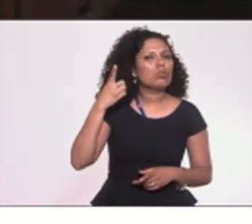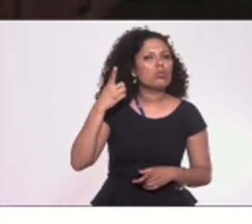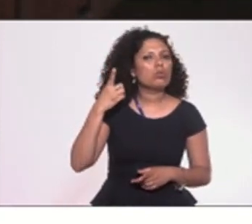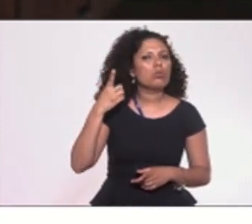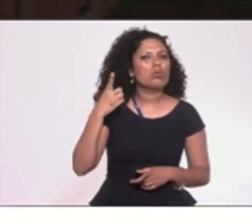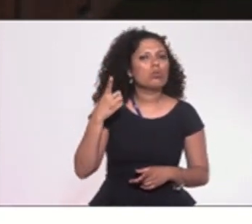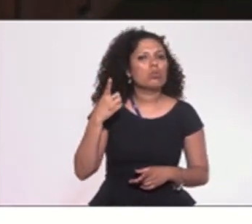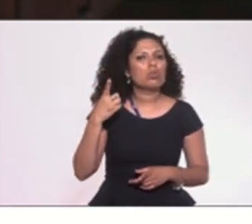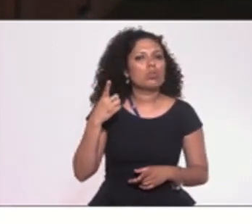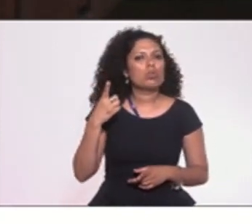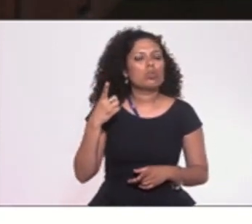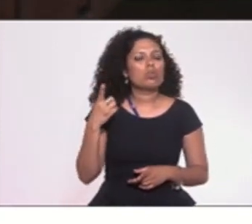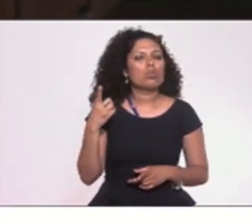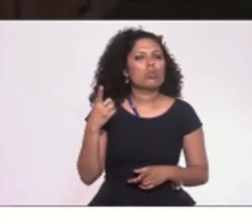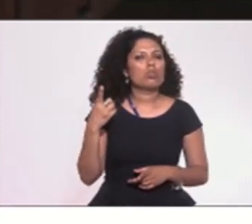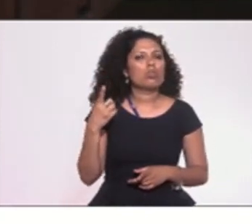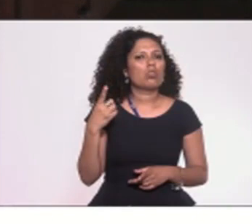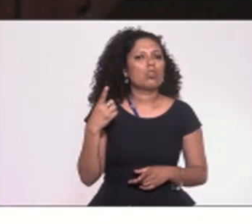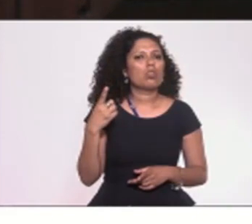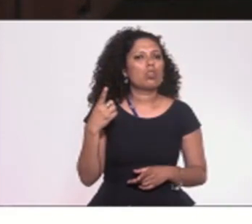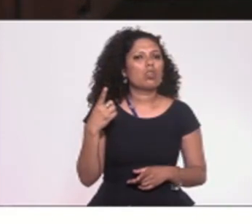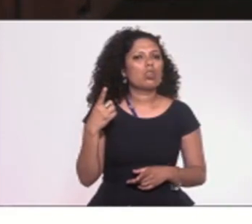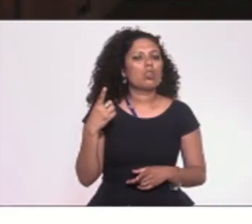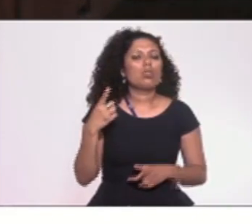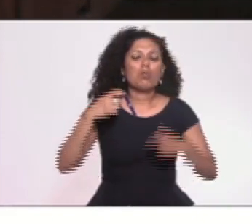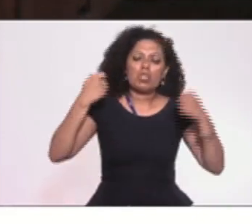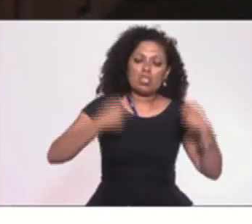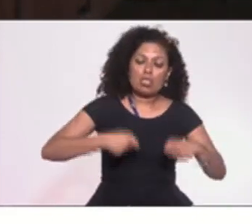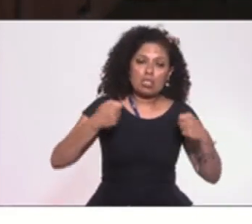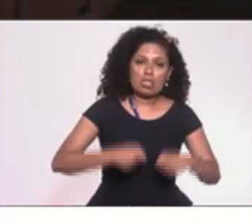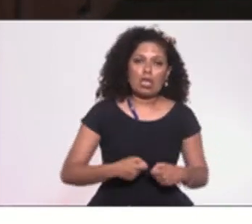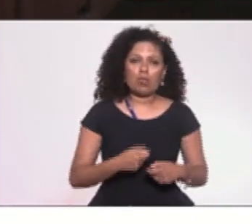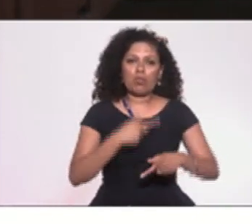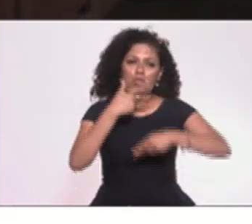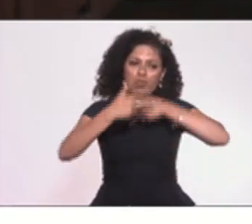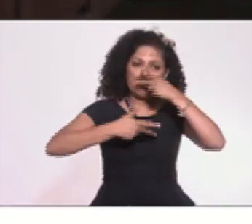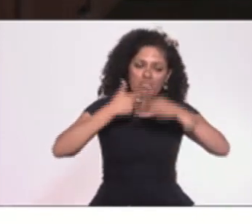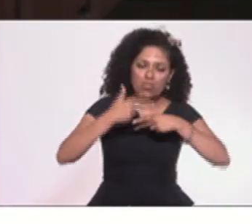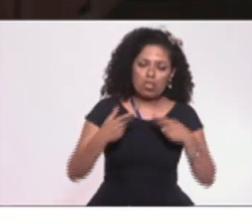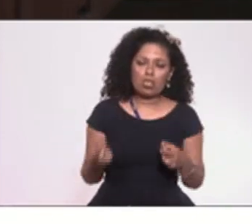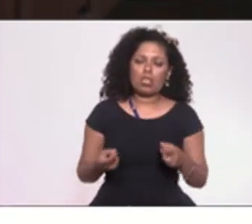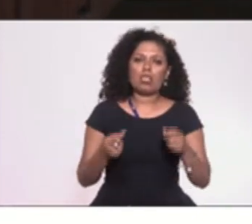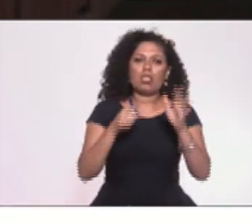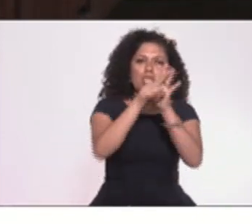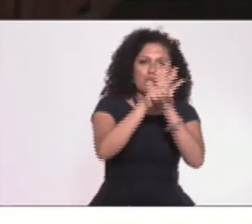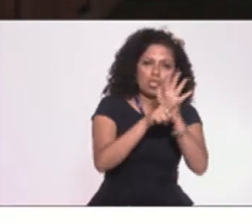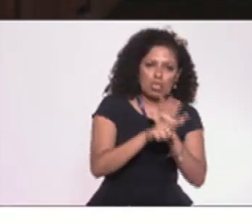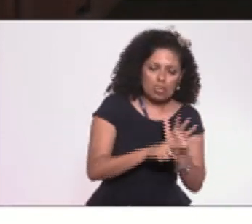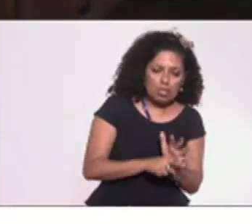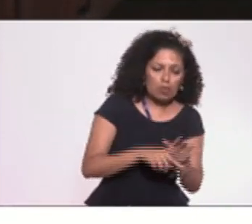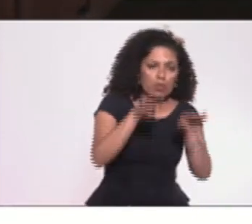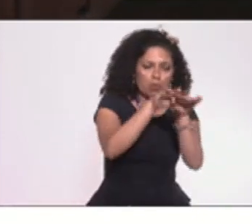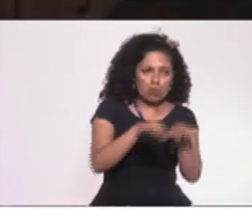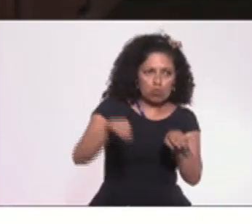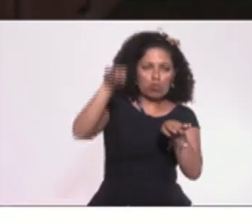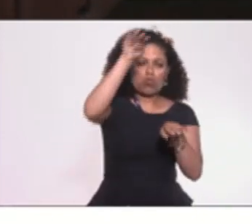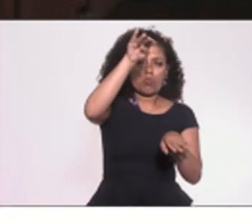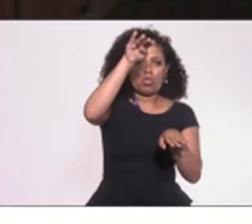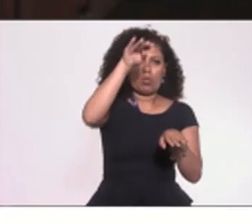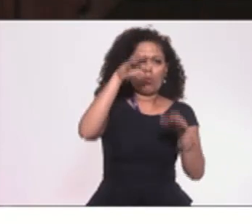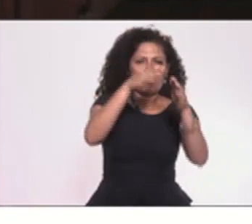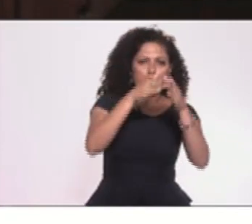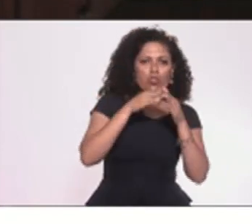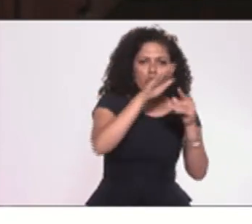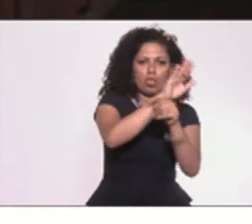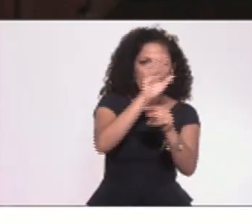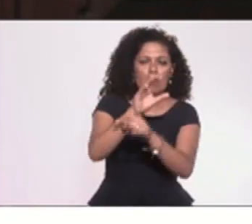tiveram a oportunidade de recorrerem em instâncias superiores,